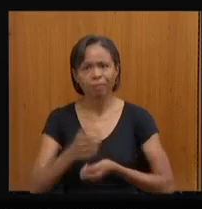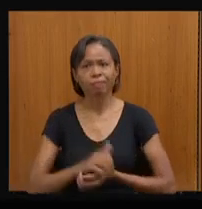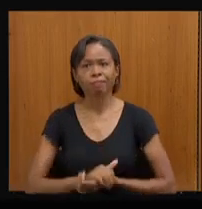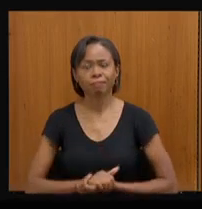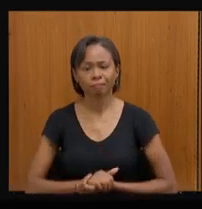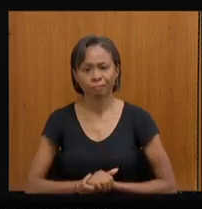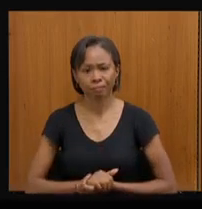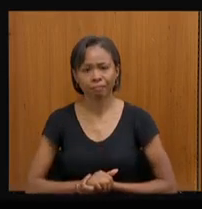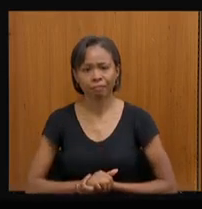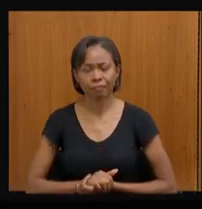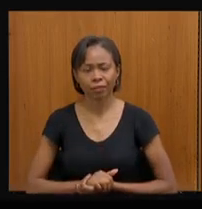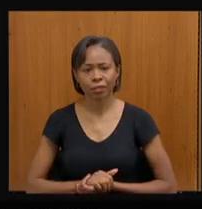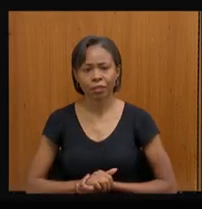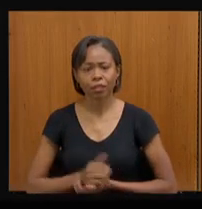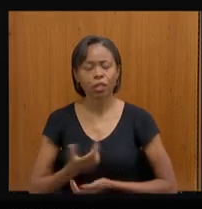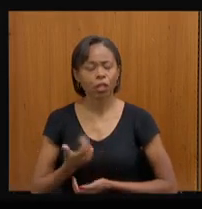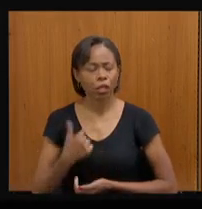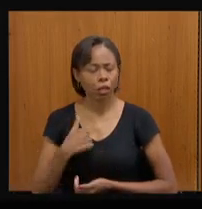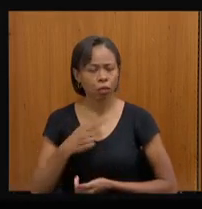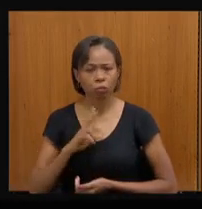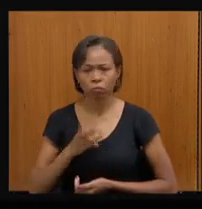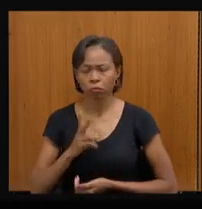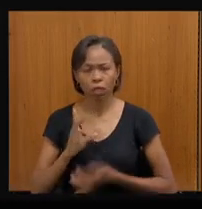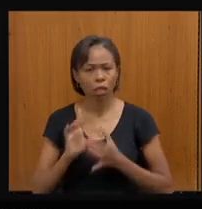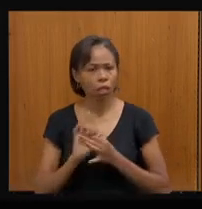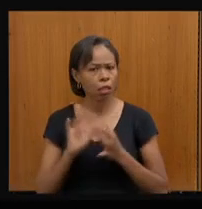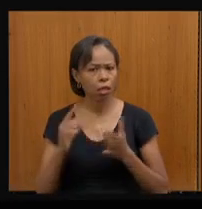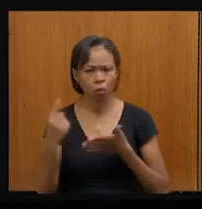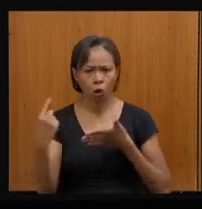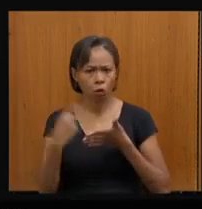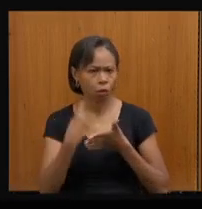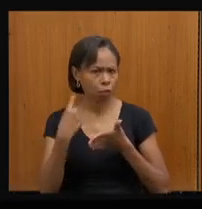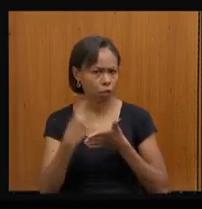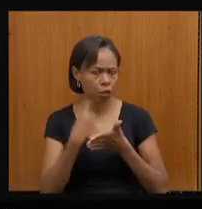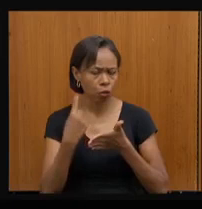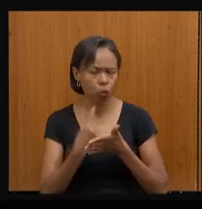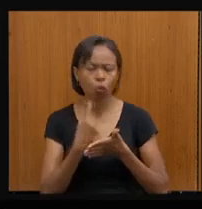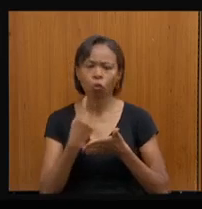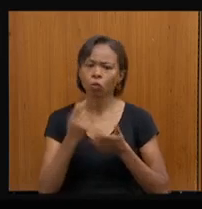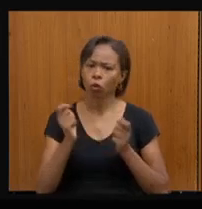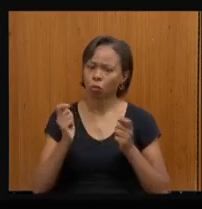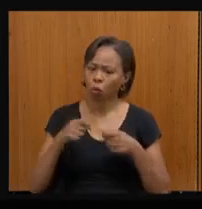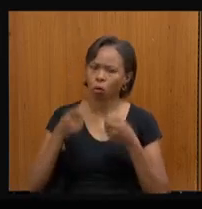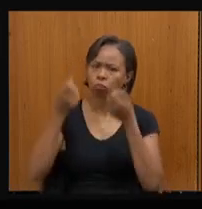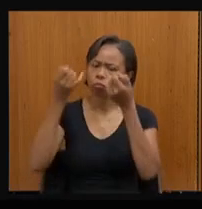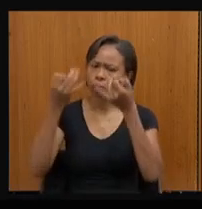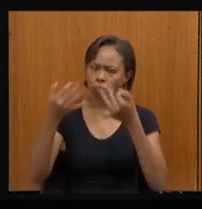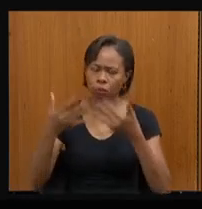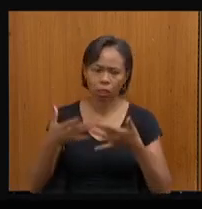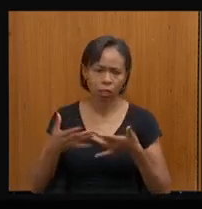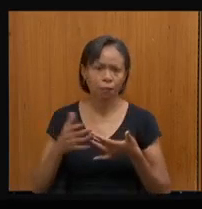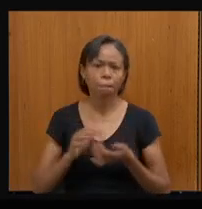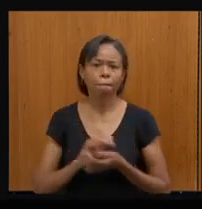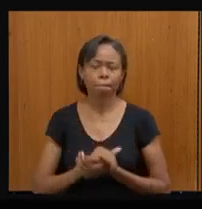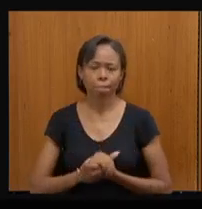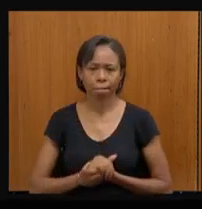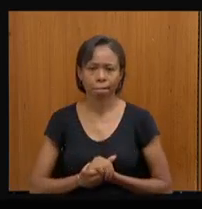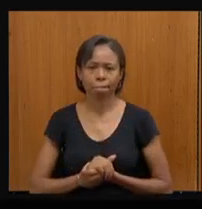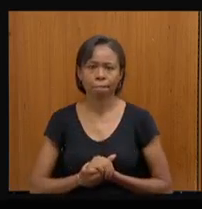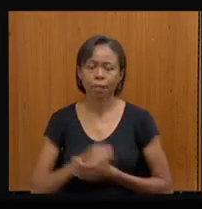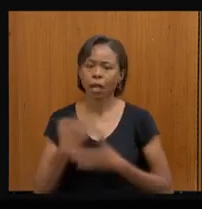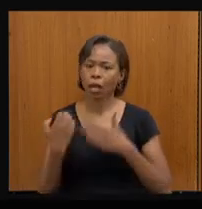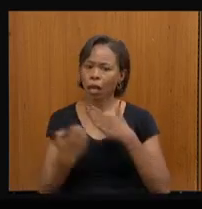coloca tipo à disposição para qualquer pergunta qualquer esclarecimento Que por ventura possa surgir absolar também